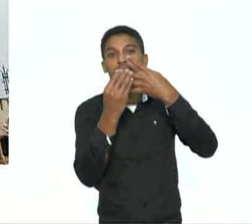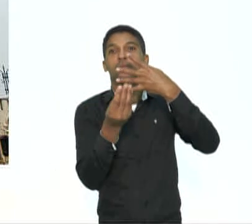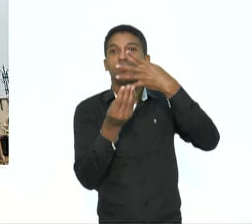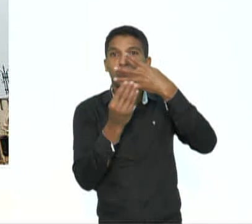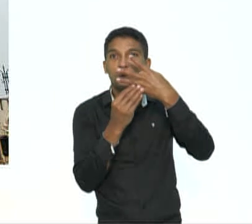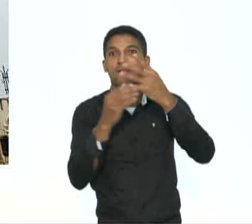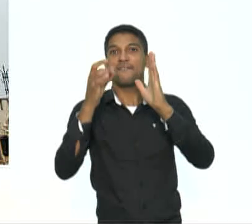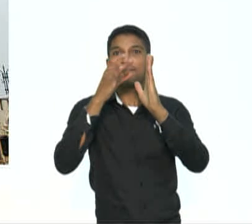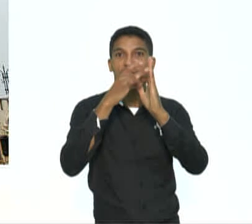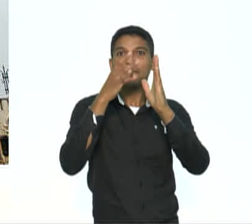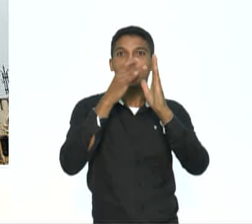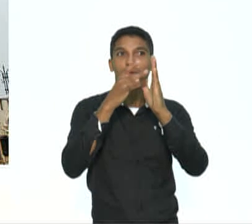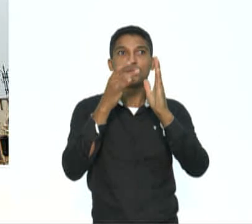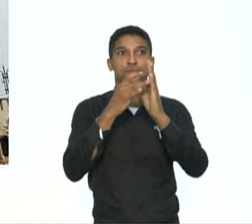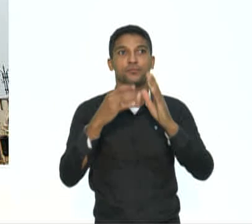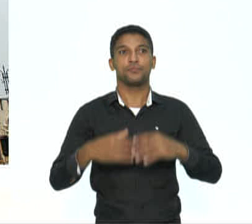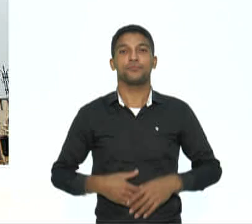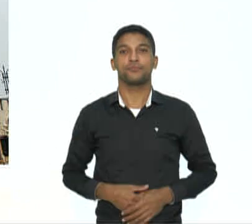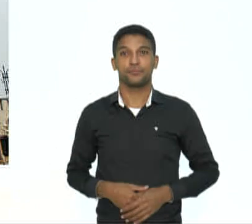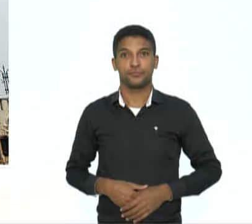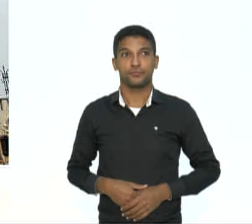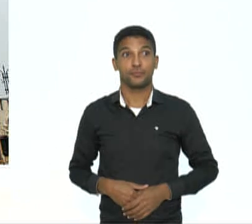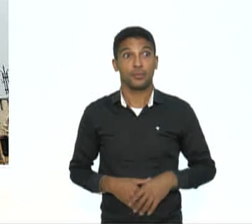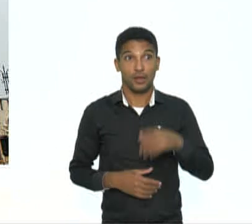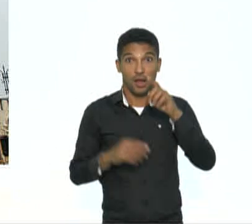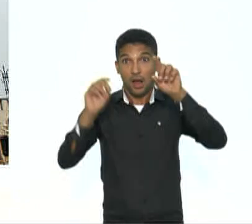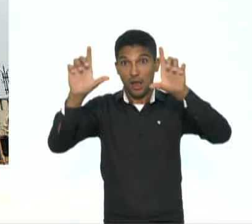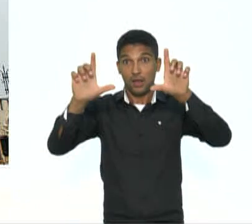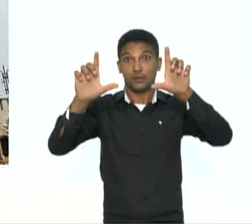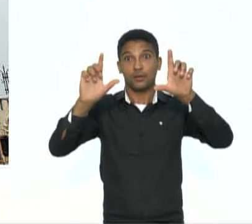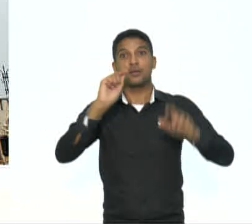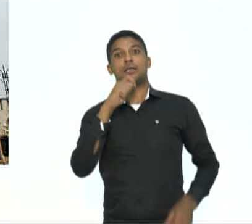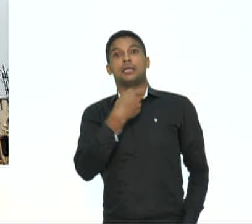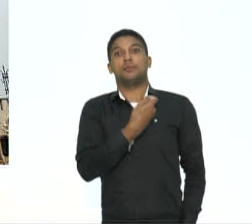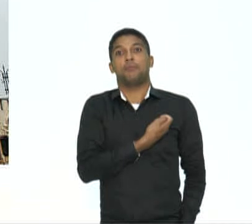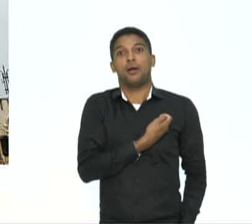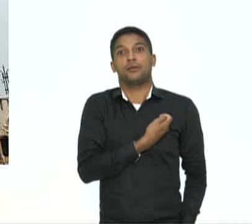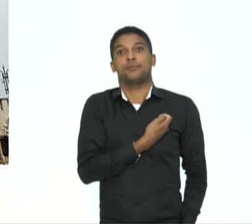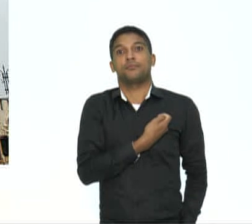Então, a de Leão na Espanha, também nessa concepção gótica.